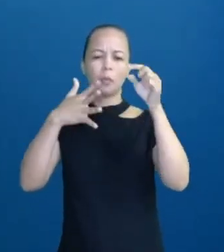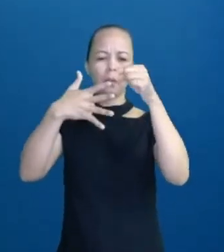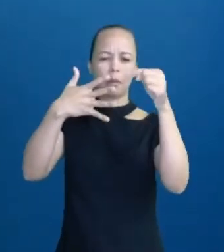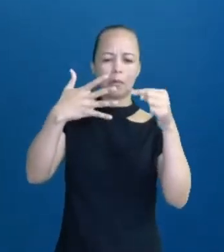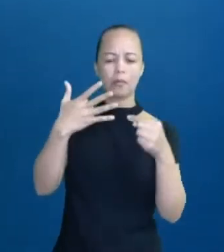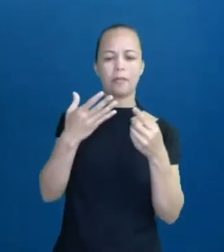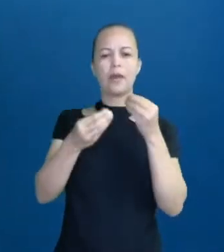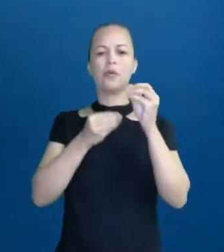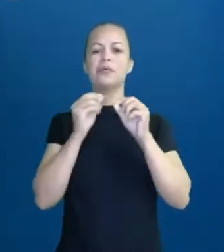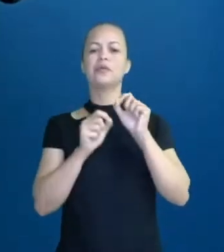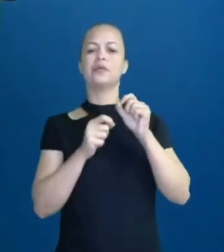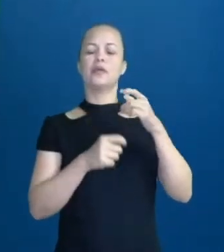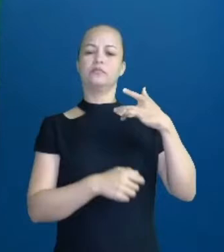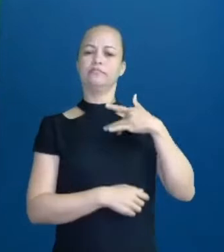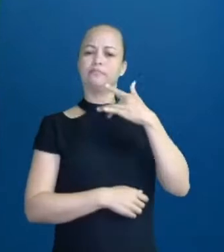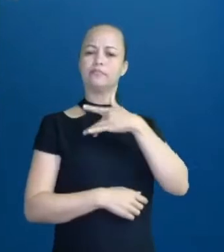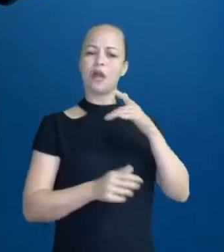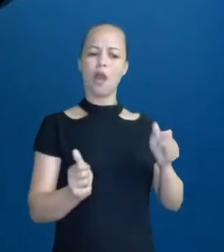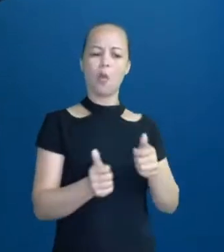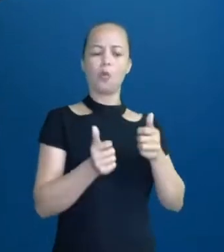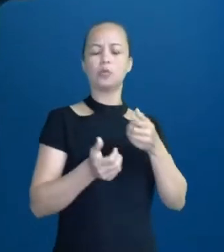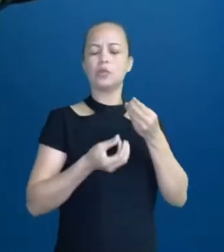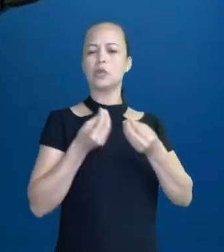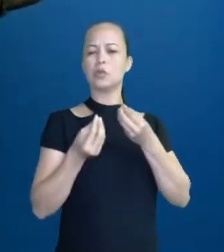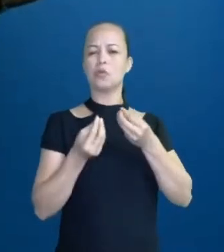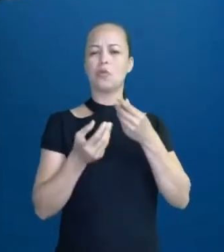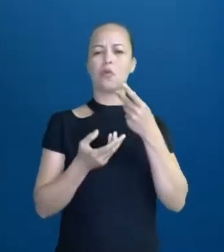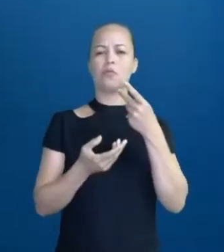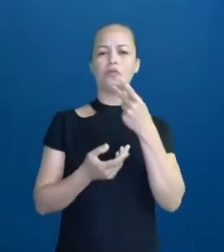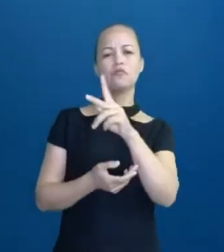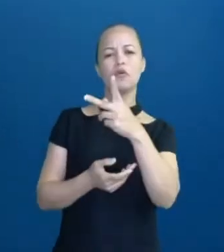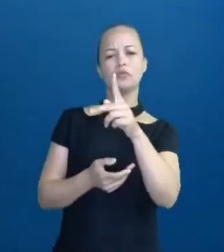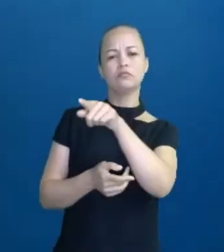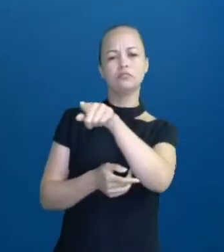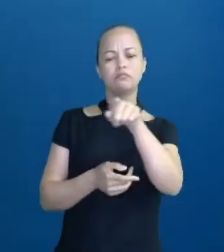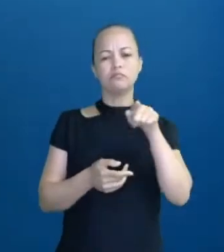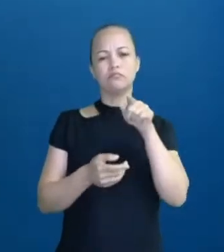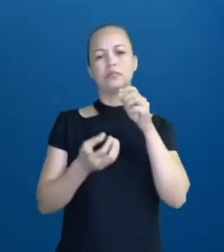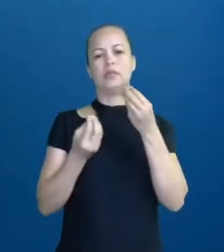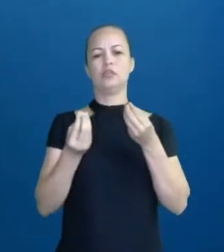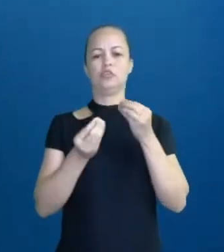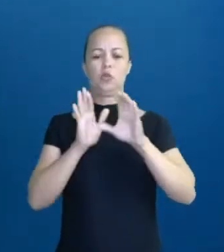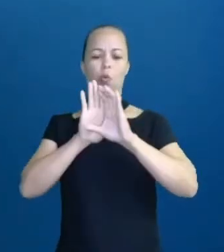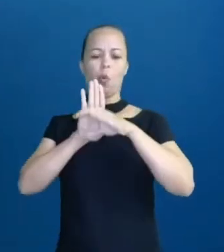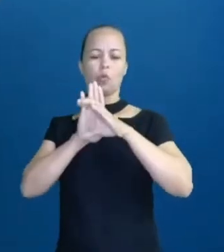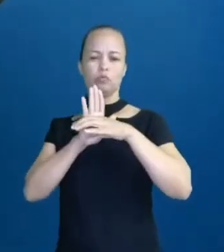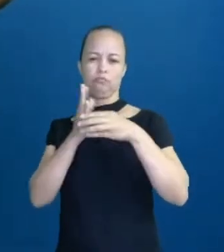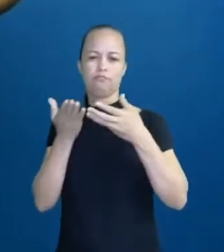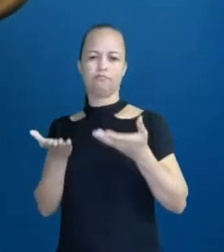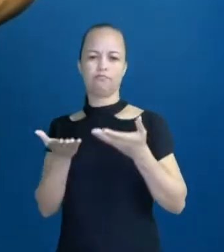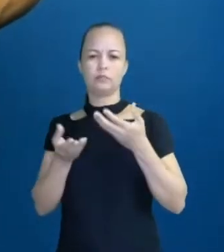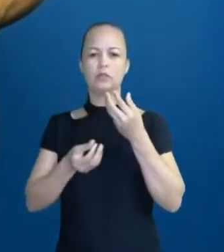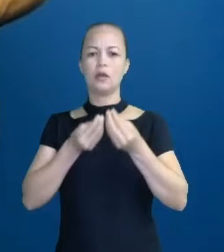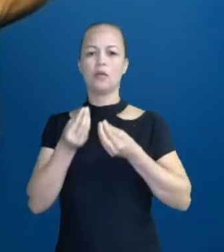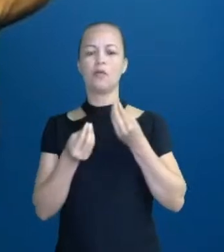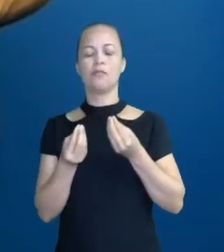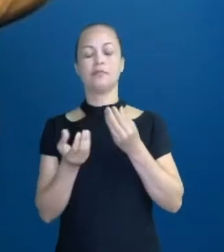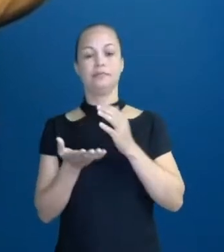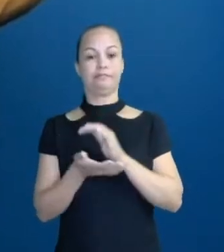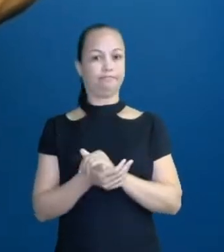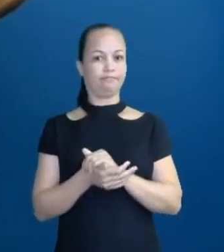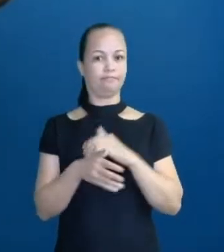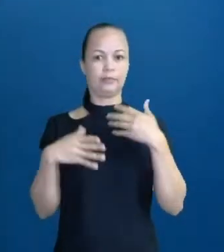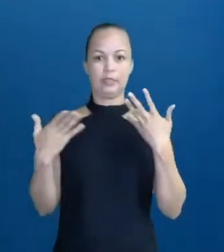um estado de saúde, de que forma vocês conceituariam esse estado de saúde? E